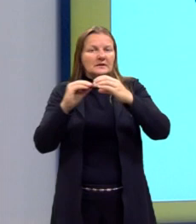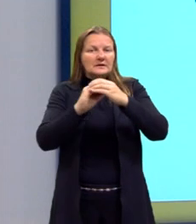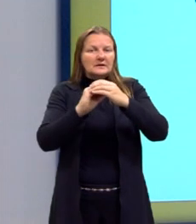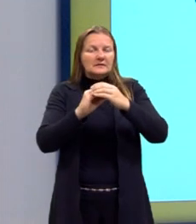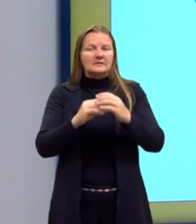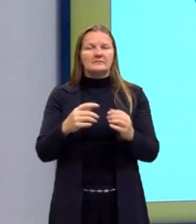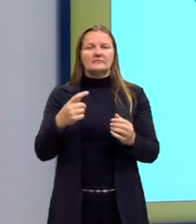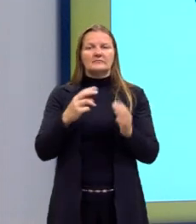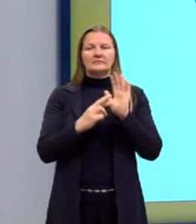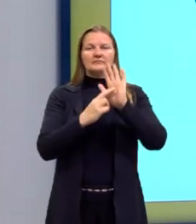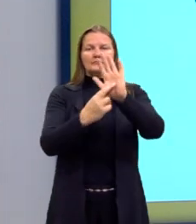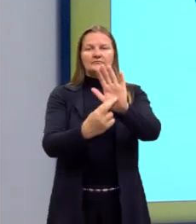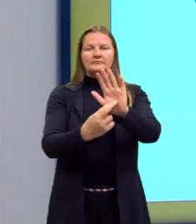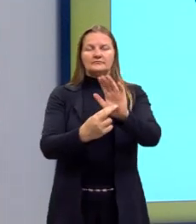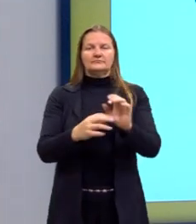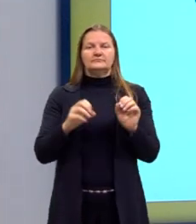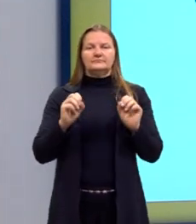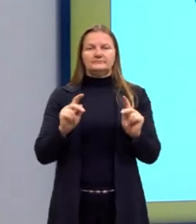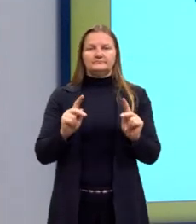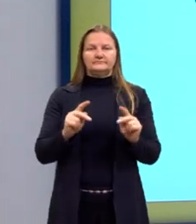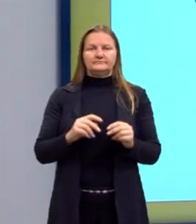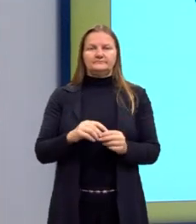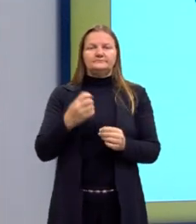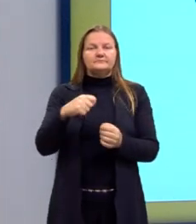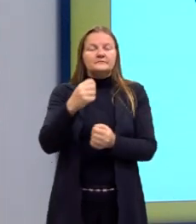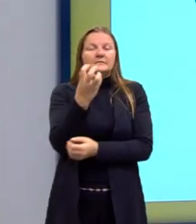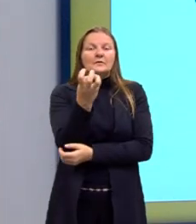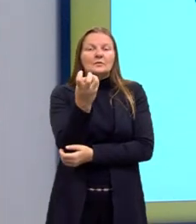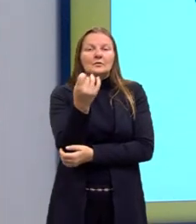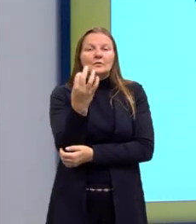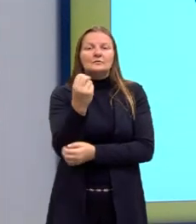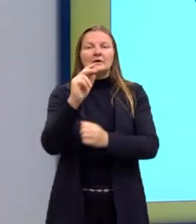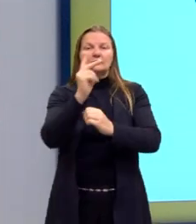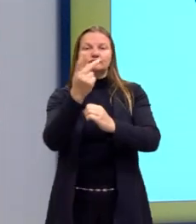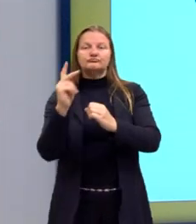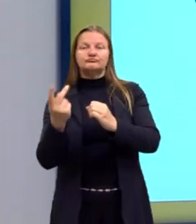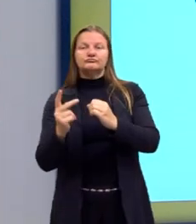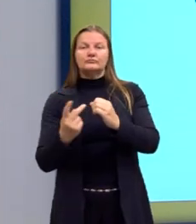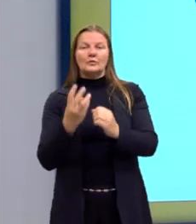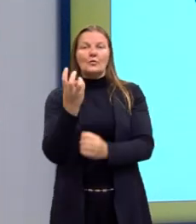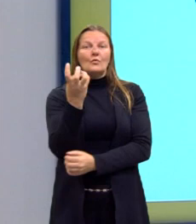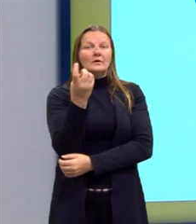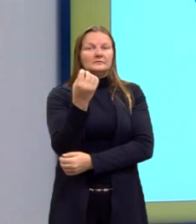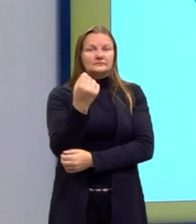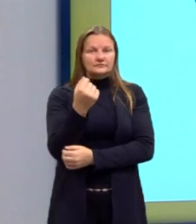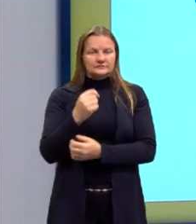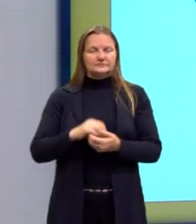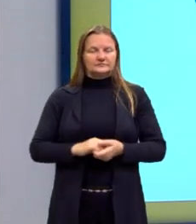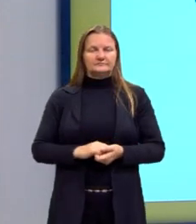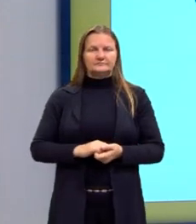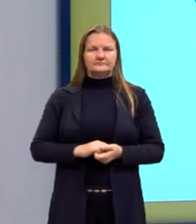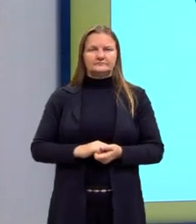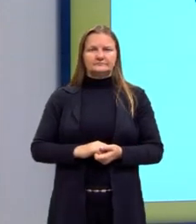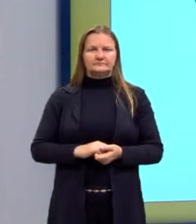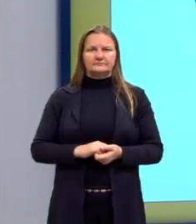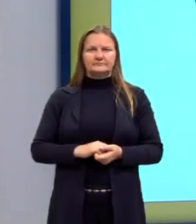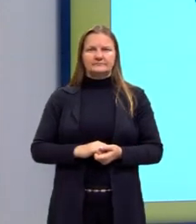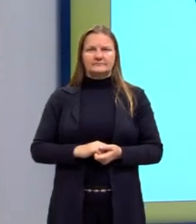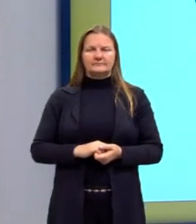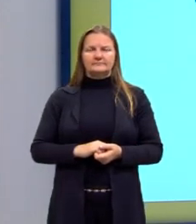nessa representação Então eu preciso contar e para sempre fazer as quatro ligações para entender quantidade de hidrogénio que tem